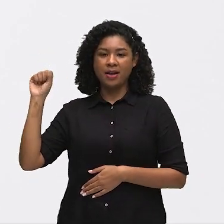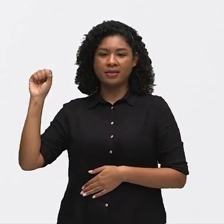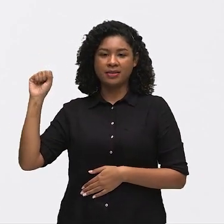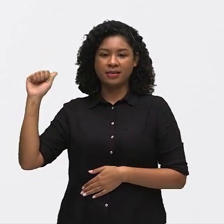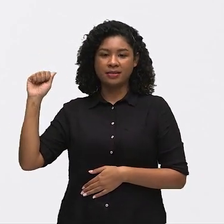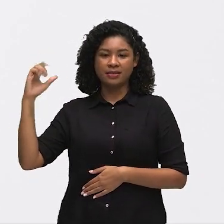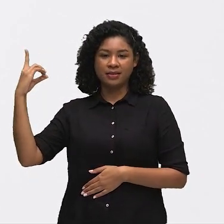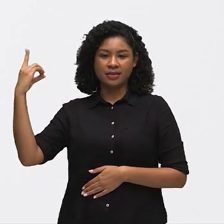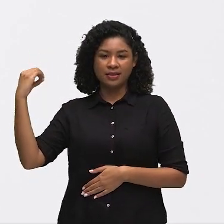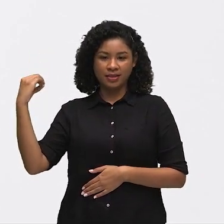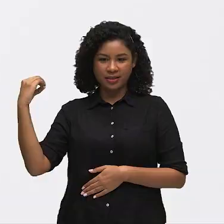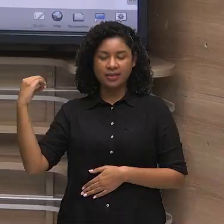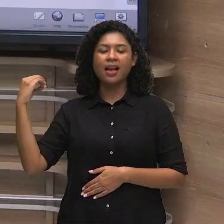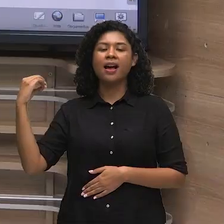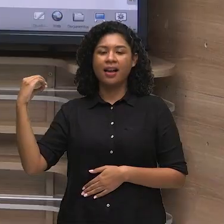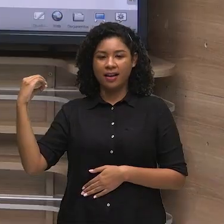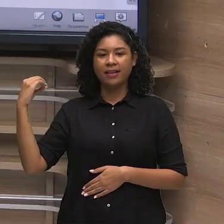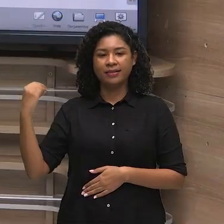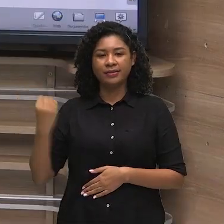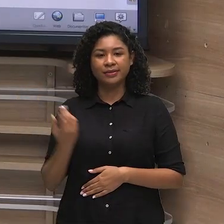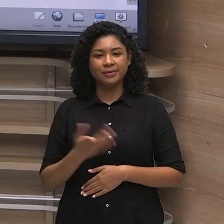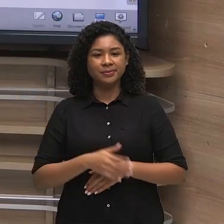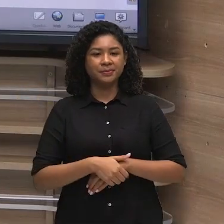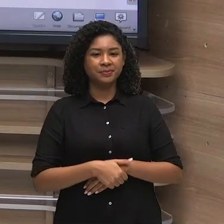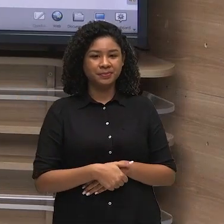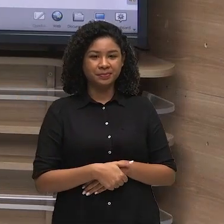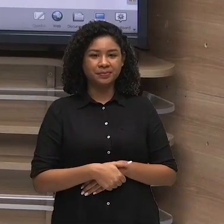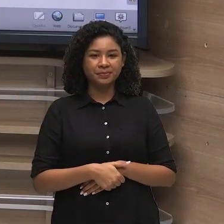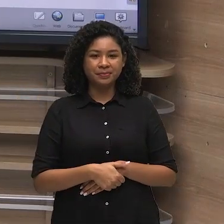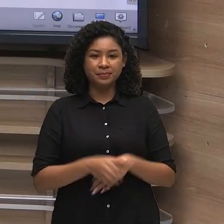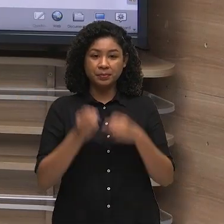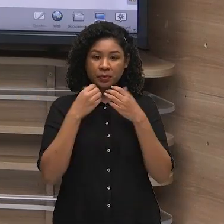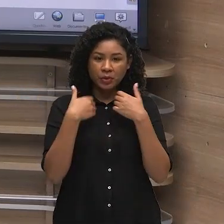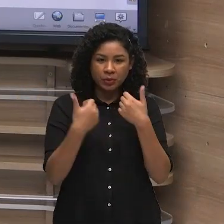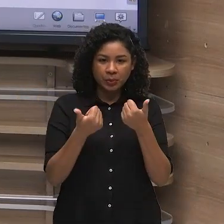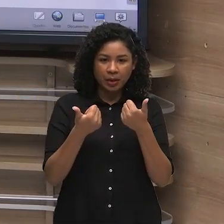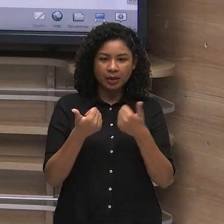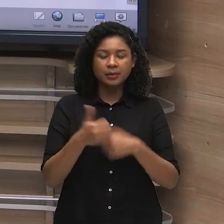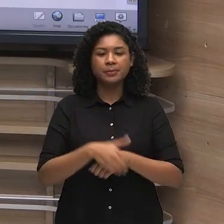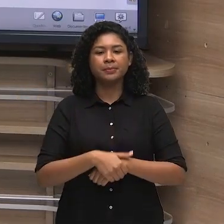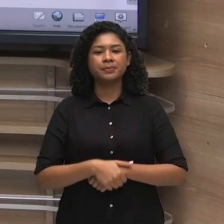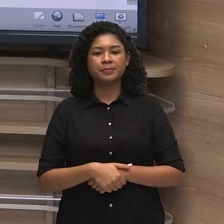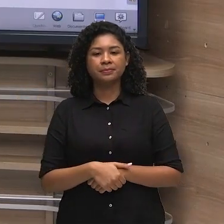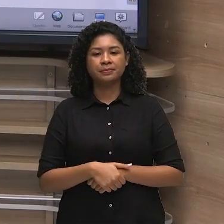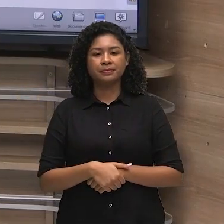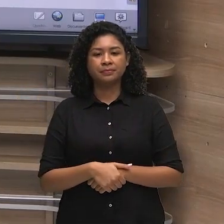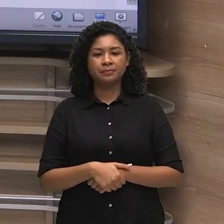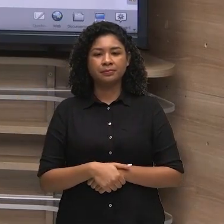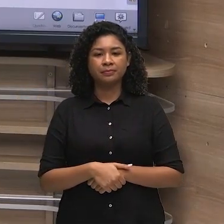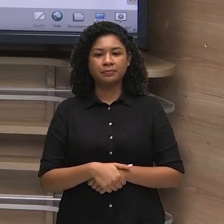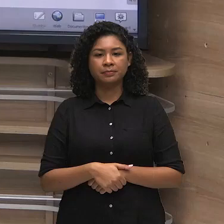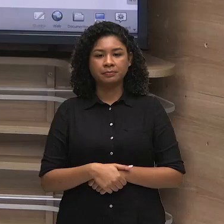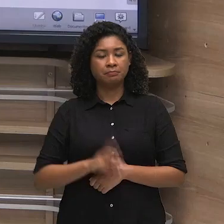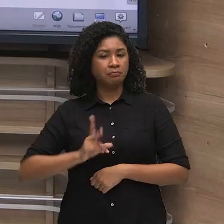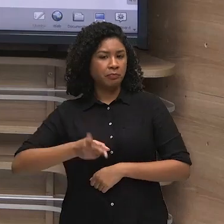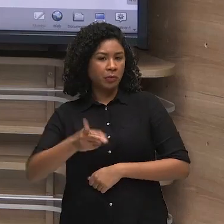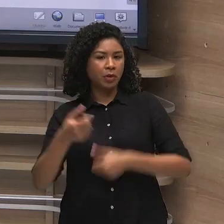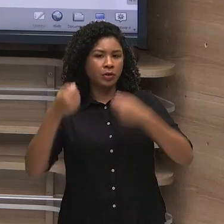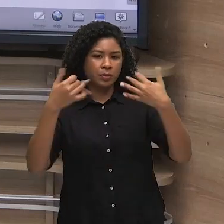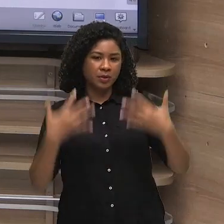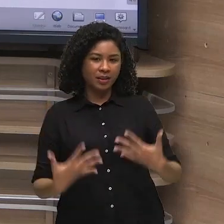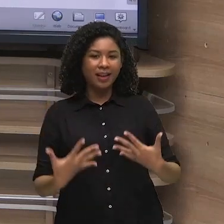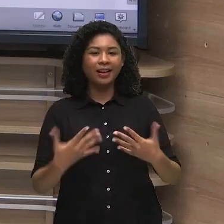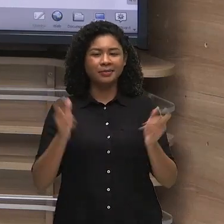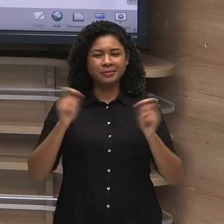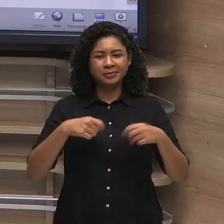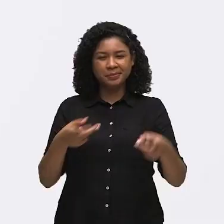que conforme demonstra para nós aí o nosso gabarito. Tá bom, gente? Só avançando o nosso comentário, a gente vai observar que, de fato,